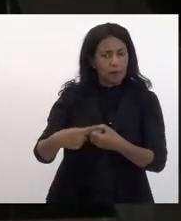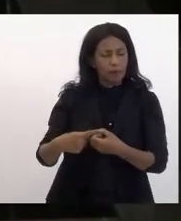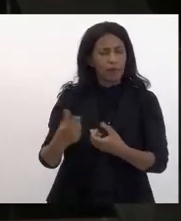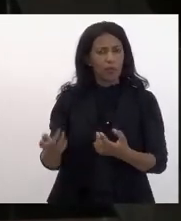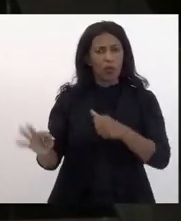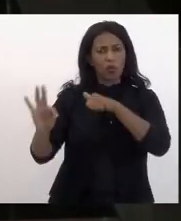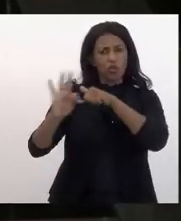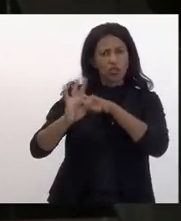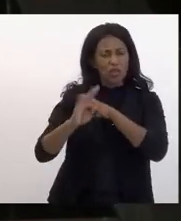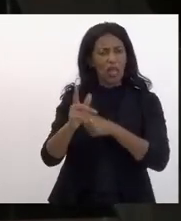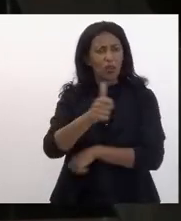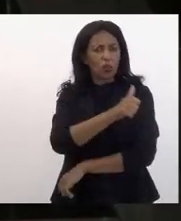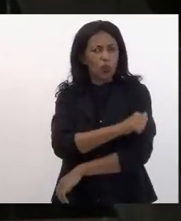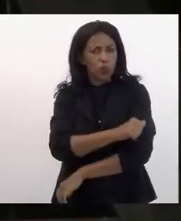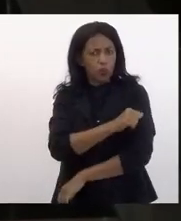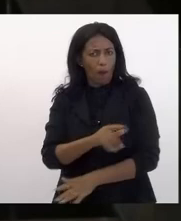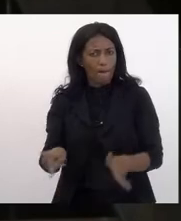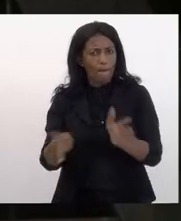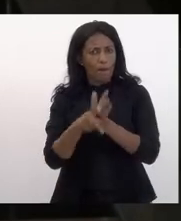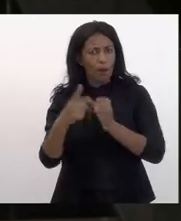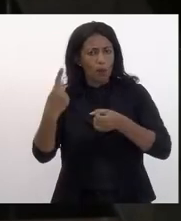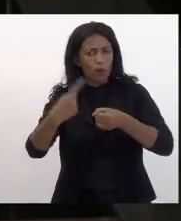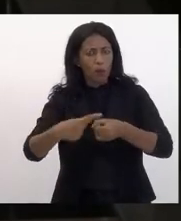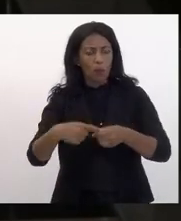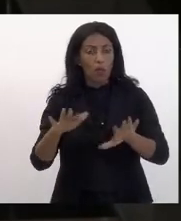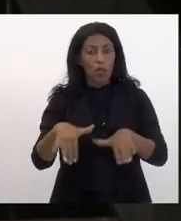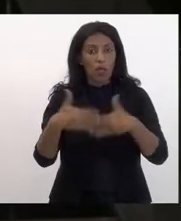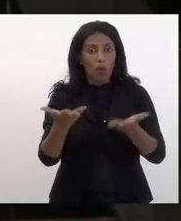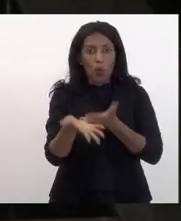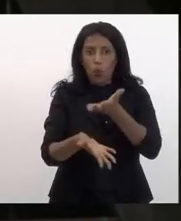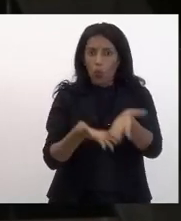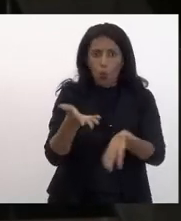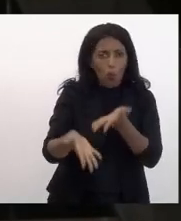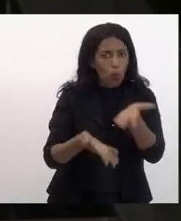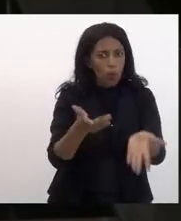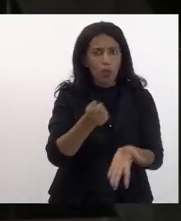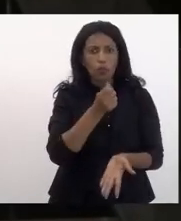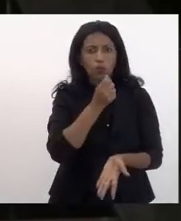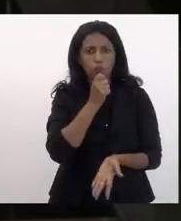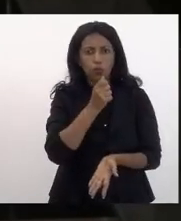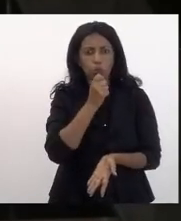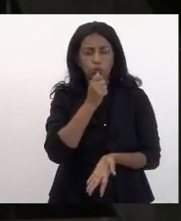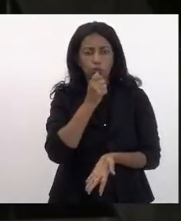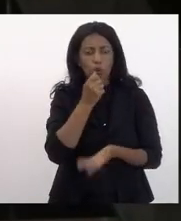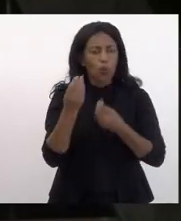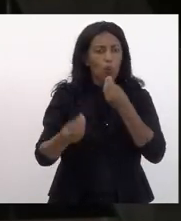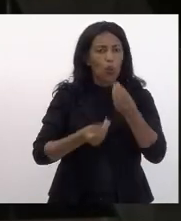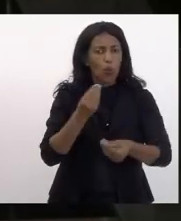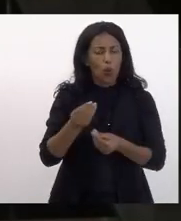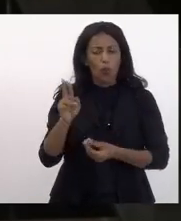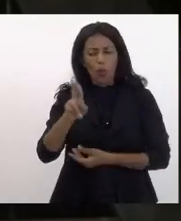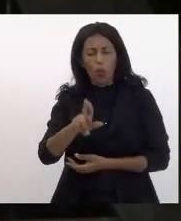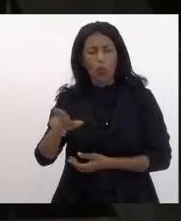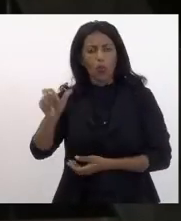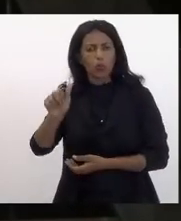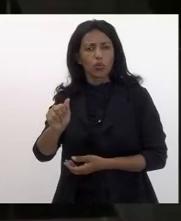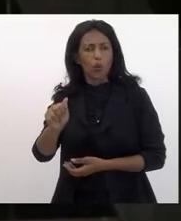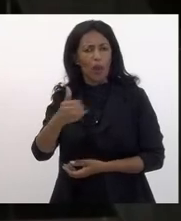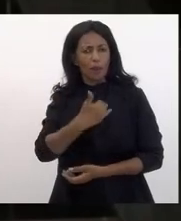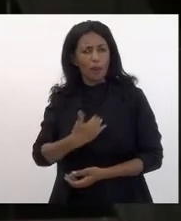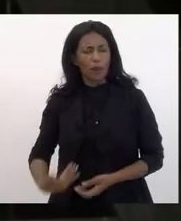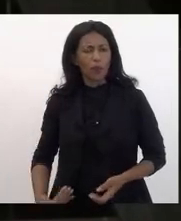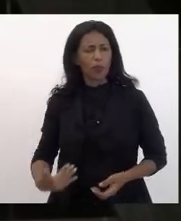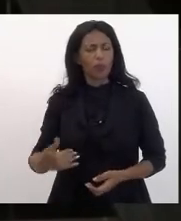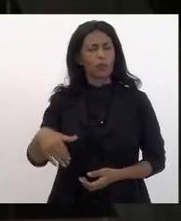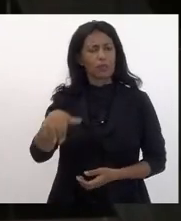dos técnicos de enfermagem do município, enquanto eles não cuidam daqueles usuários da rede pública de